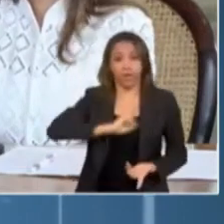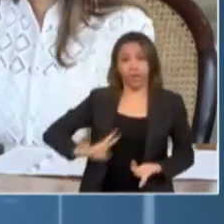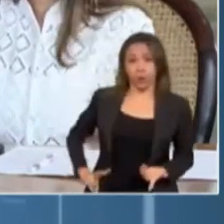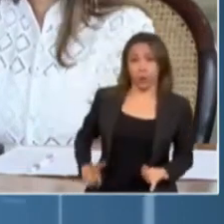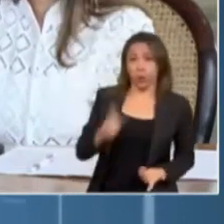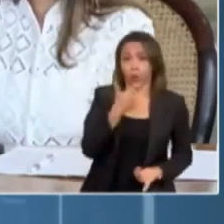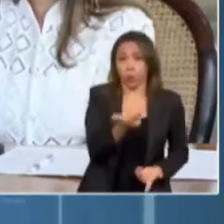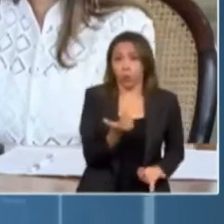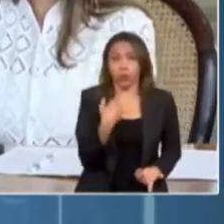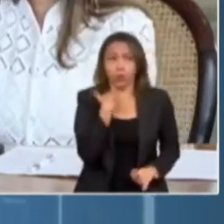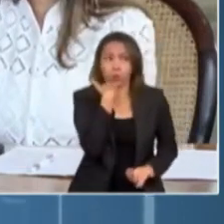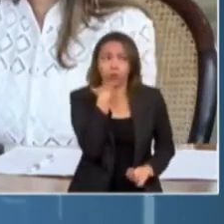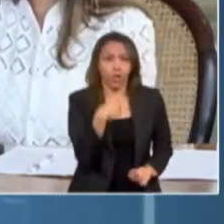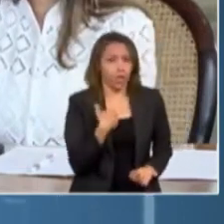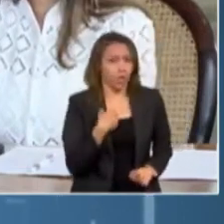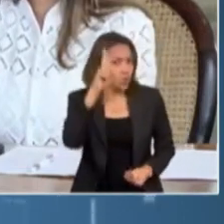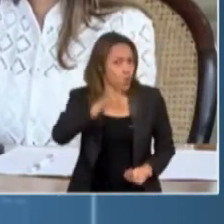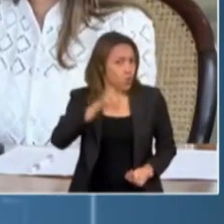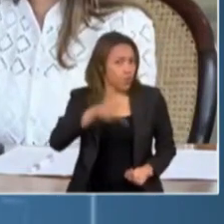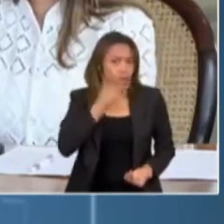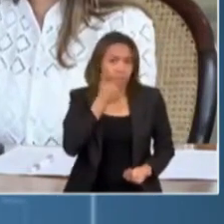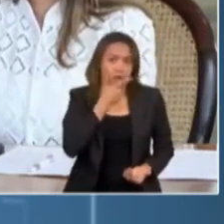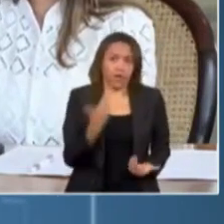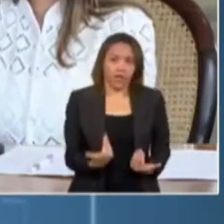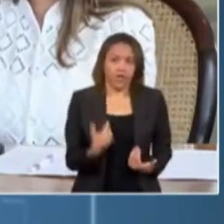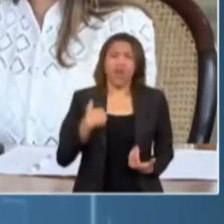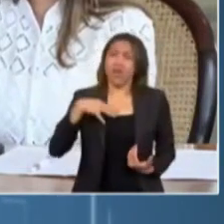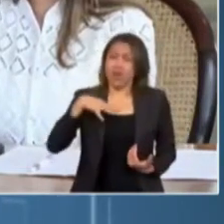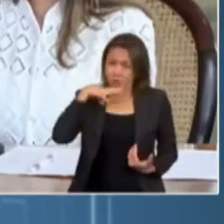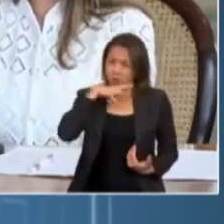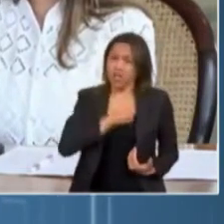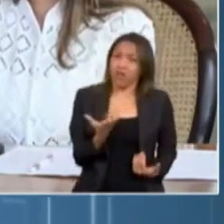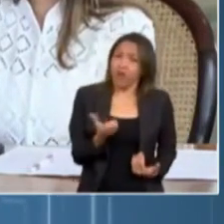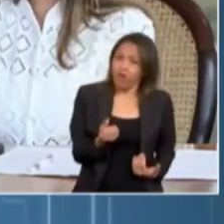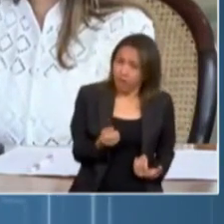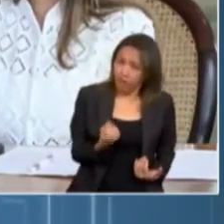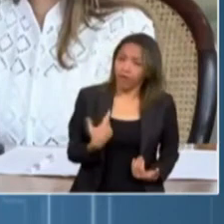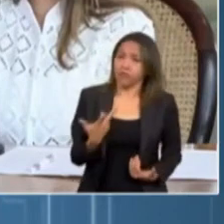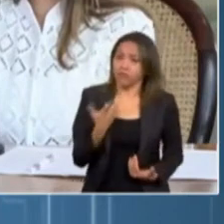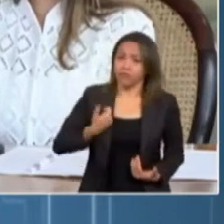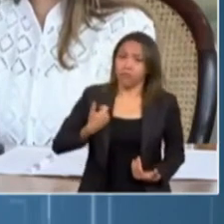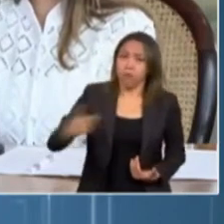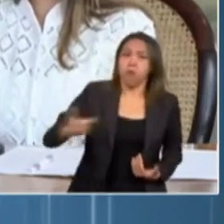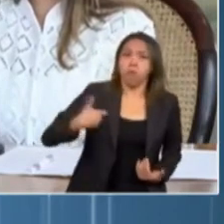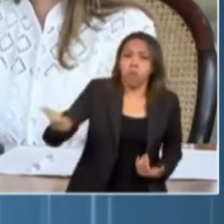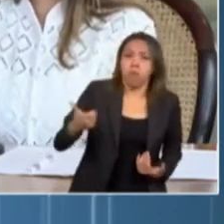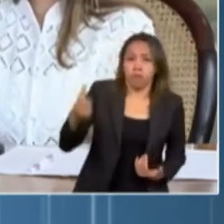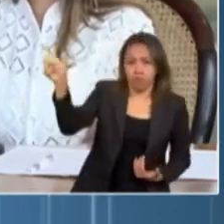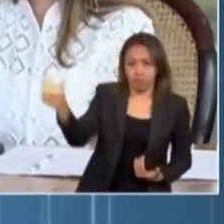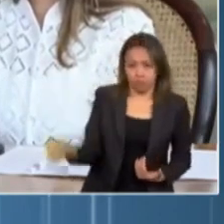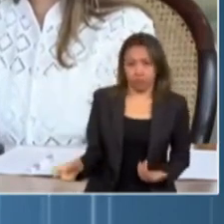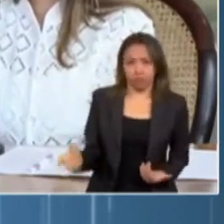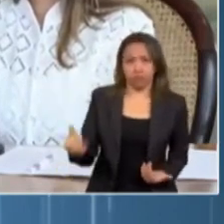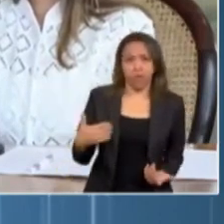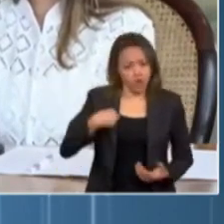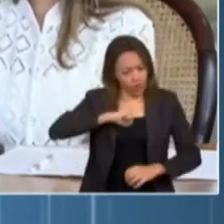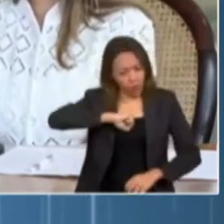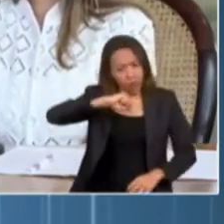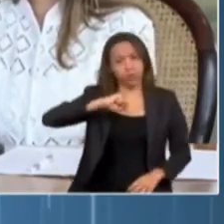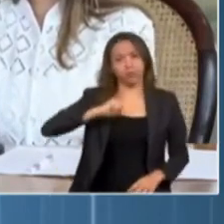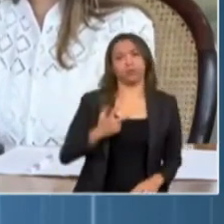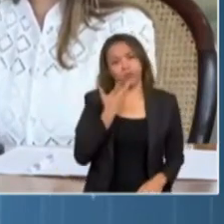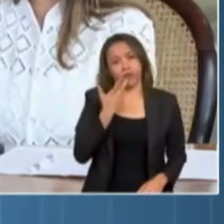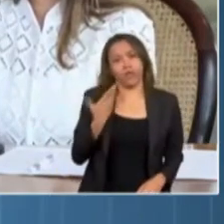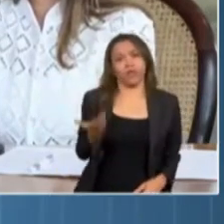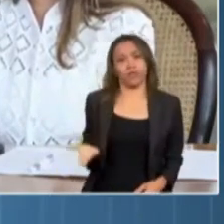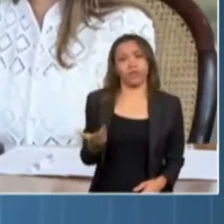ele não diz nada de forma inocente, porque o Lula é um ser político da natureza dele,